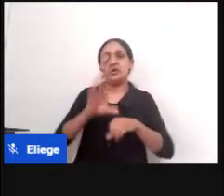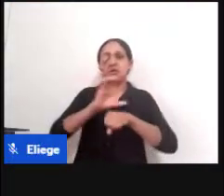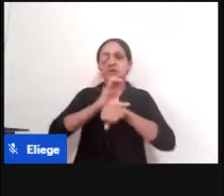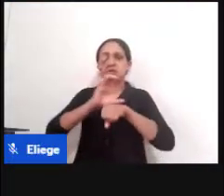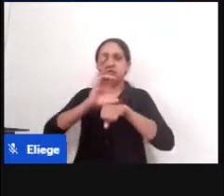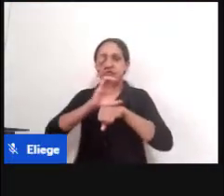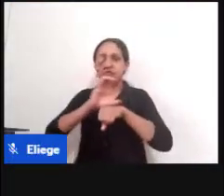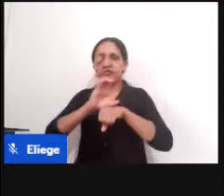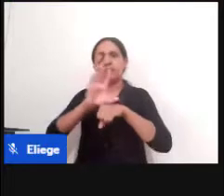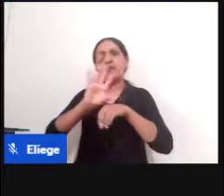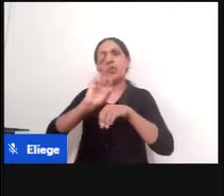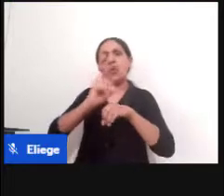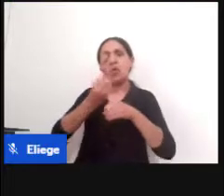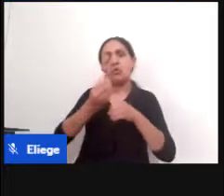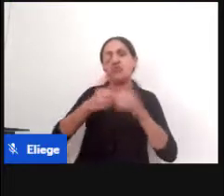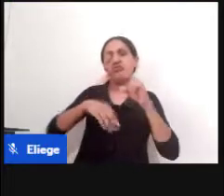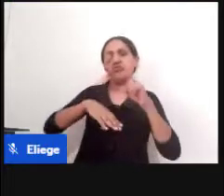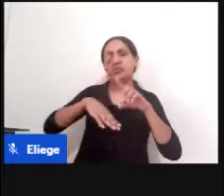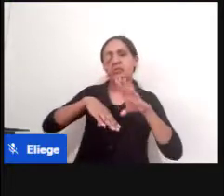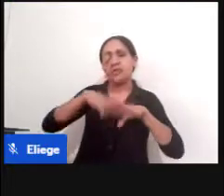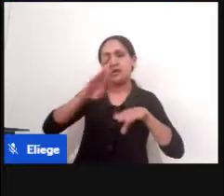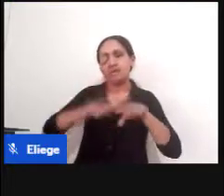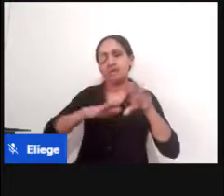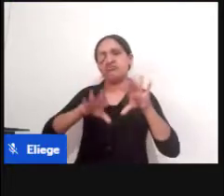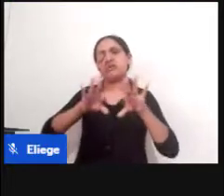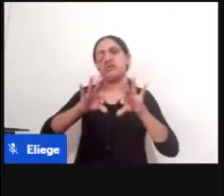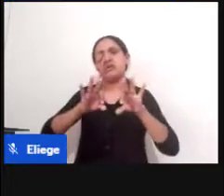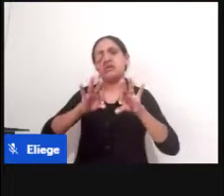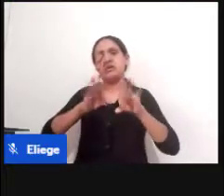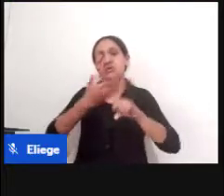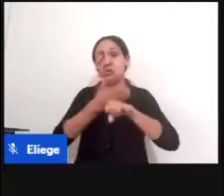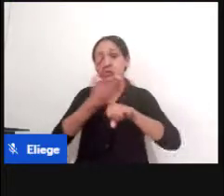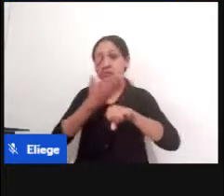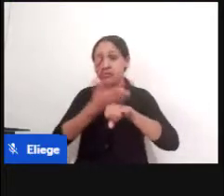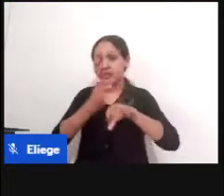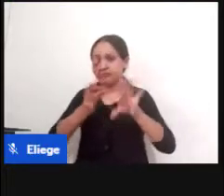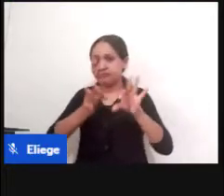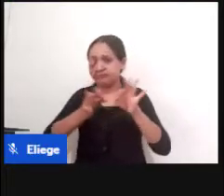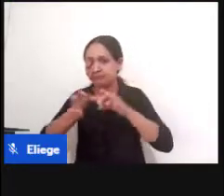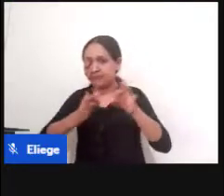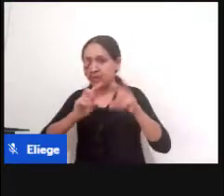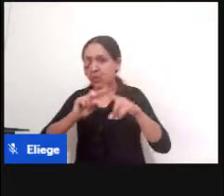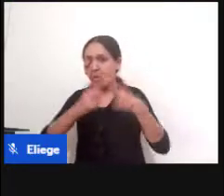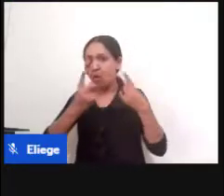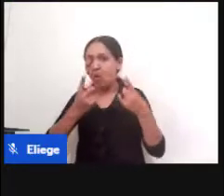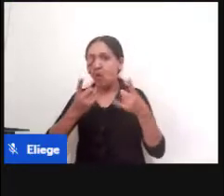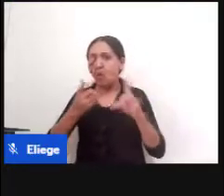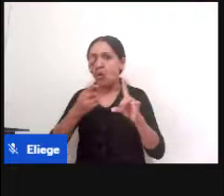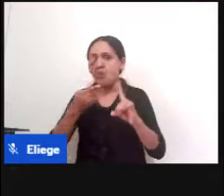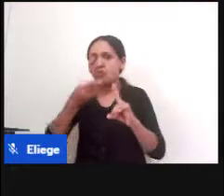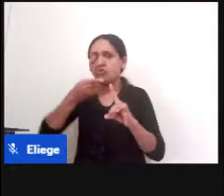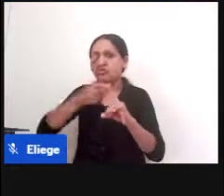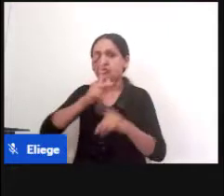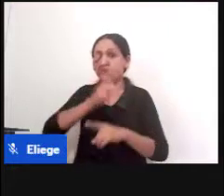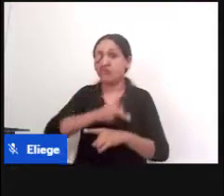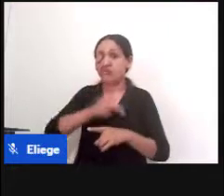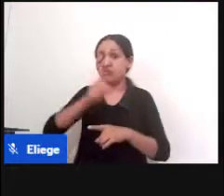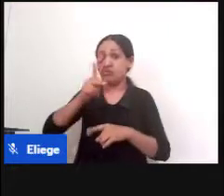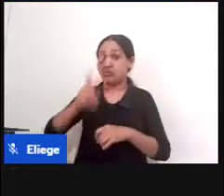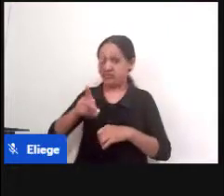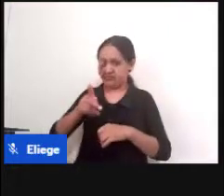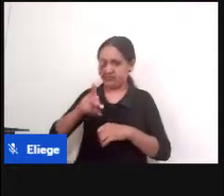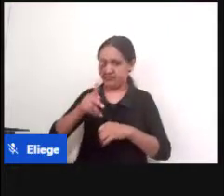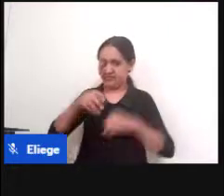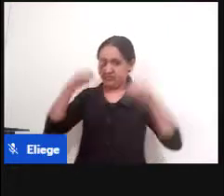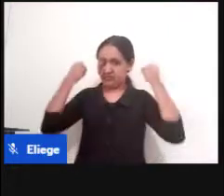prática sistematizada. Porque qual que é o nosso papel de professor de educação física? É trazer as práticas